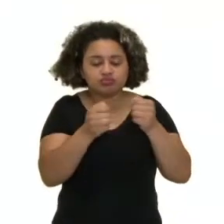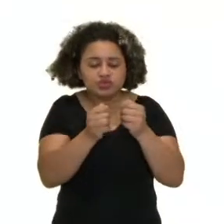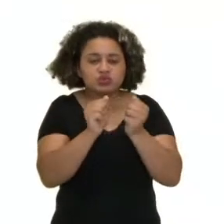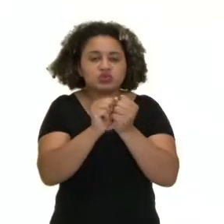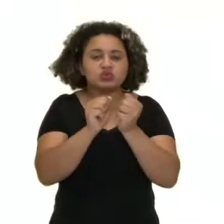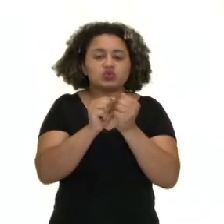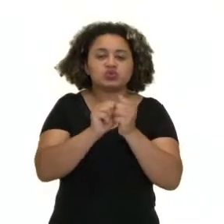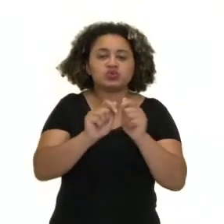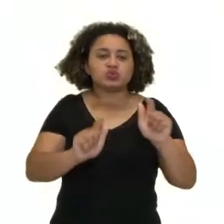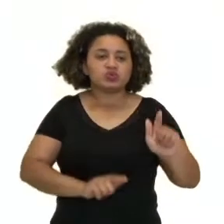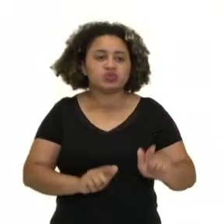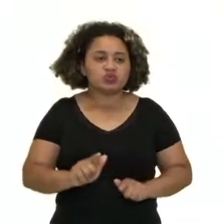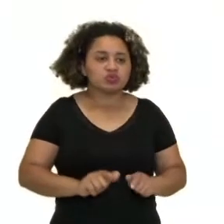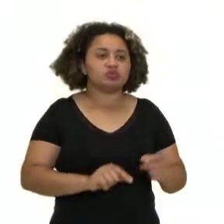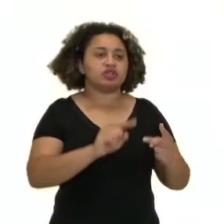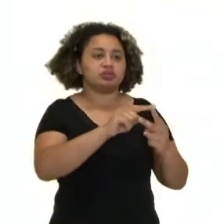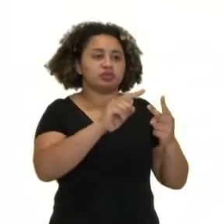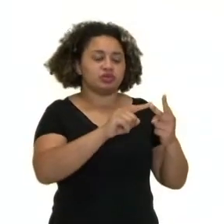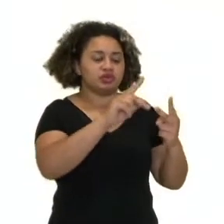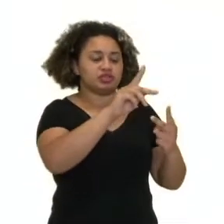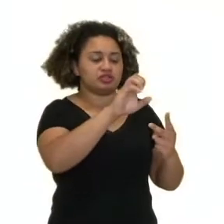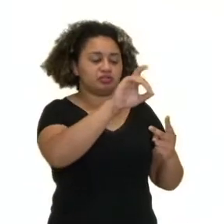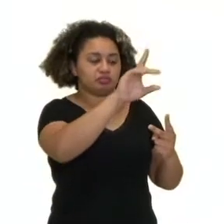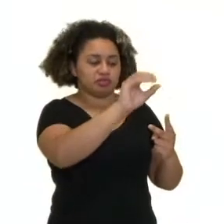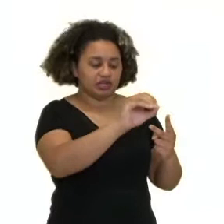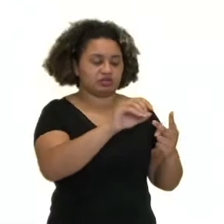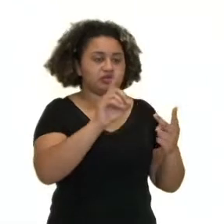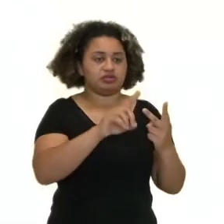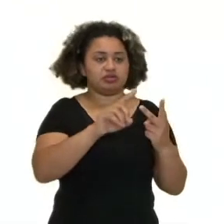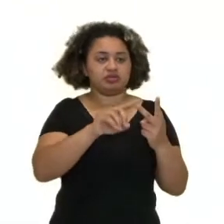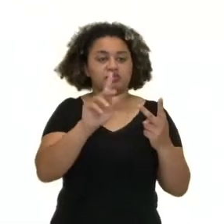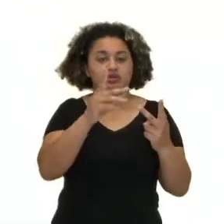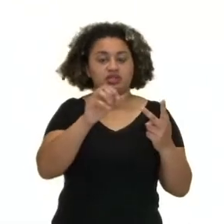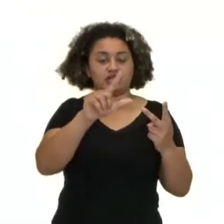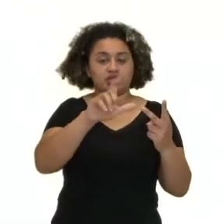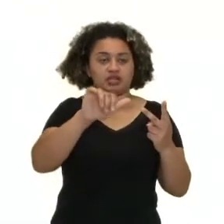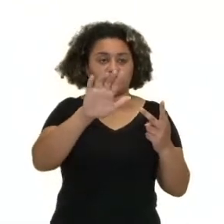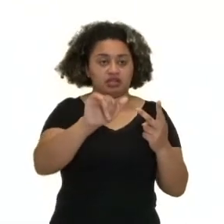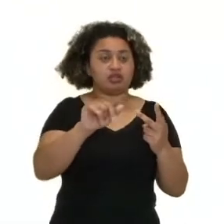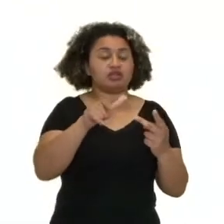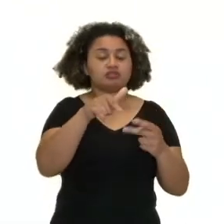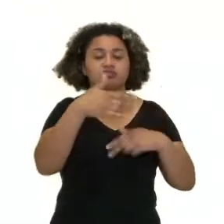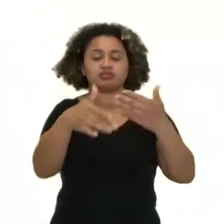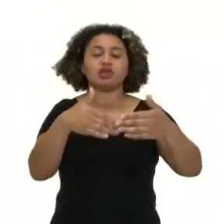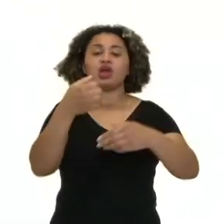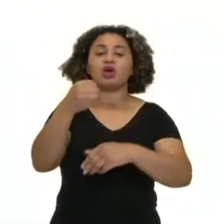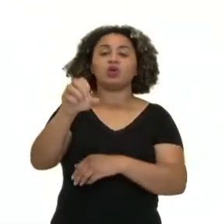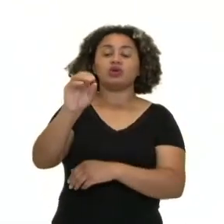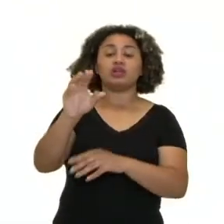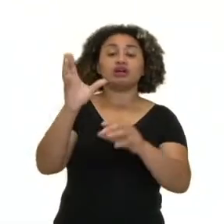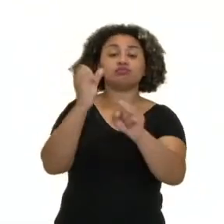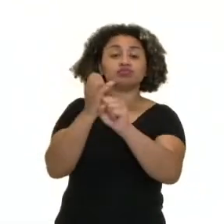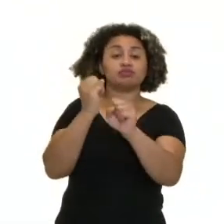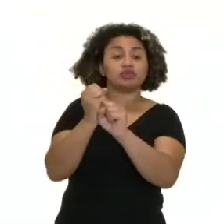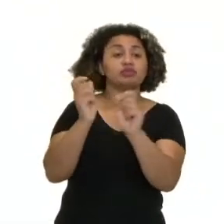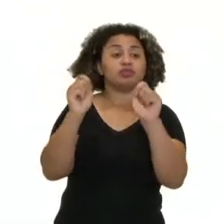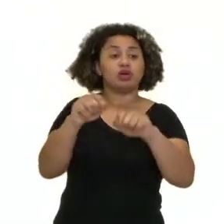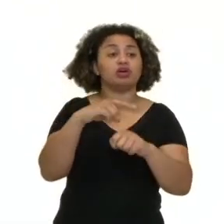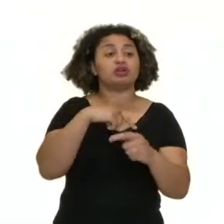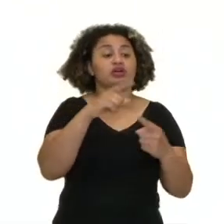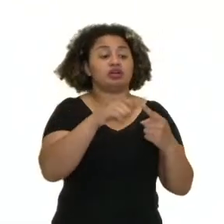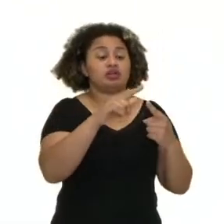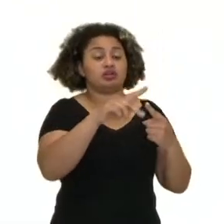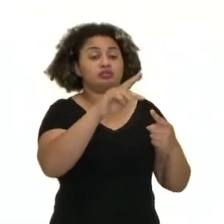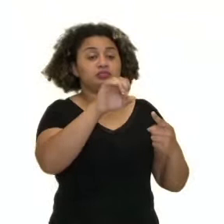primos Pedro e Helena. Em uma das rodadas, dos 80 pontos possíveis, Pedro